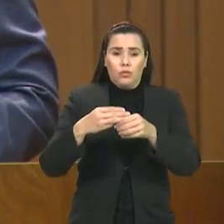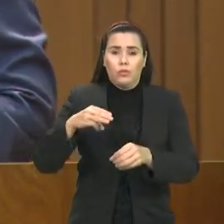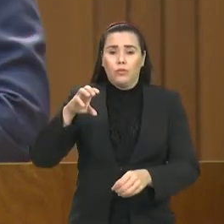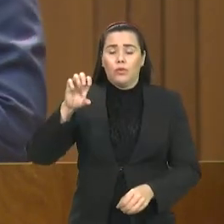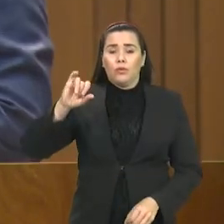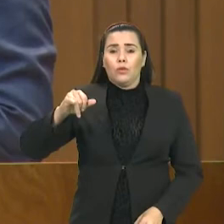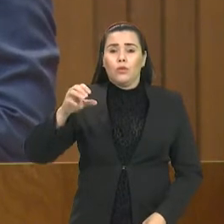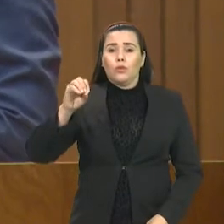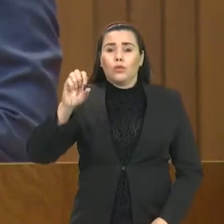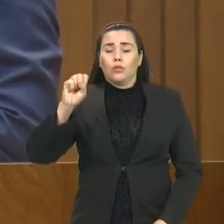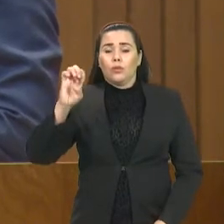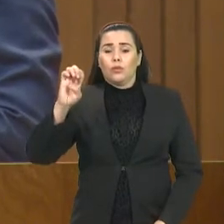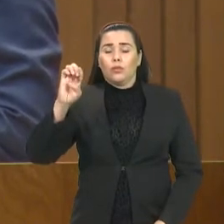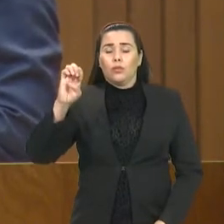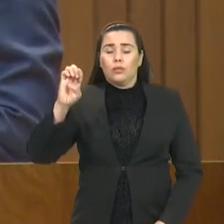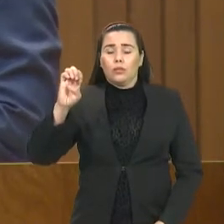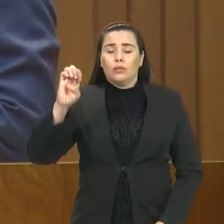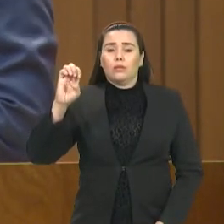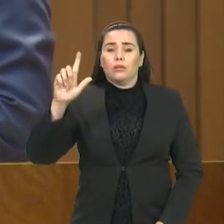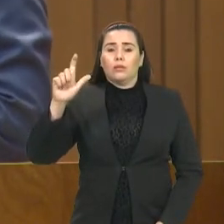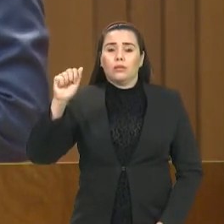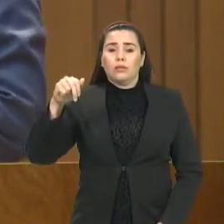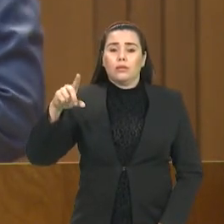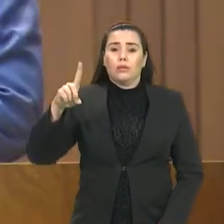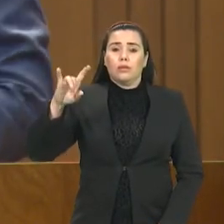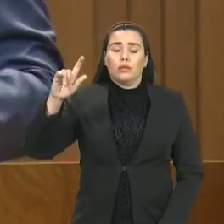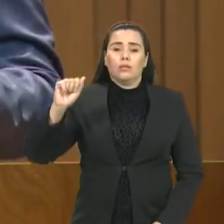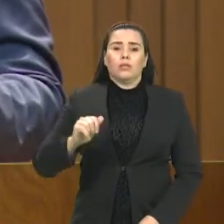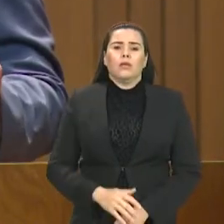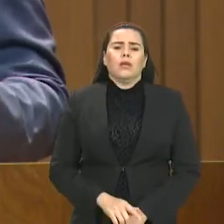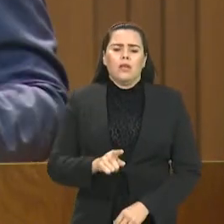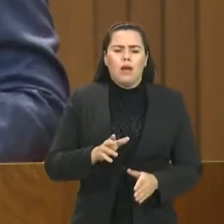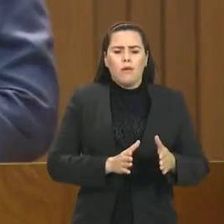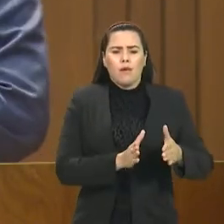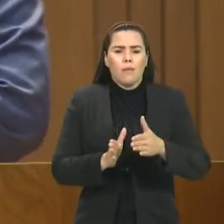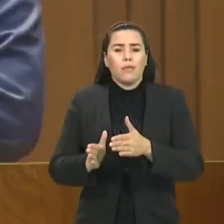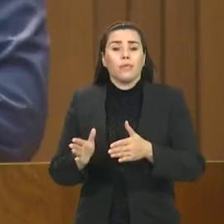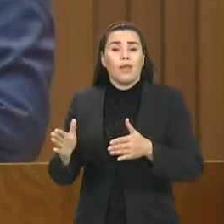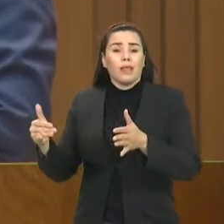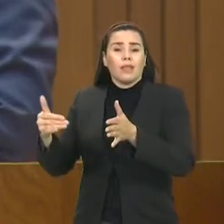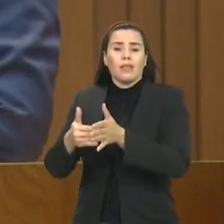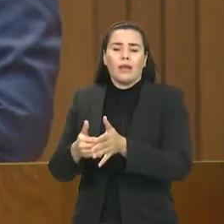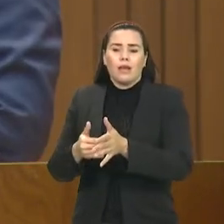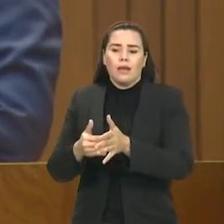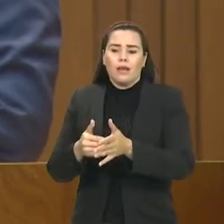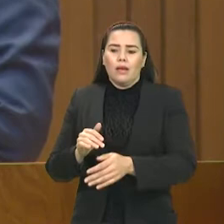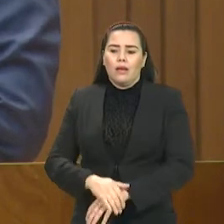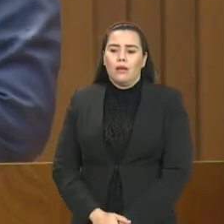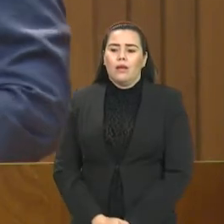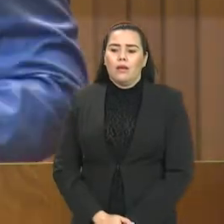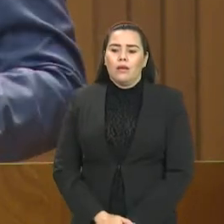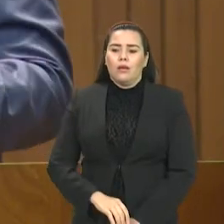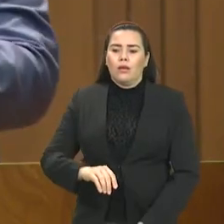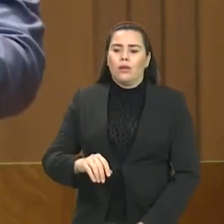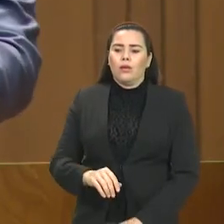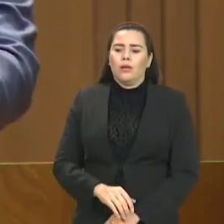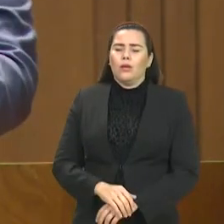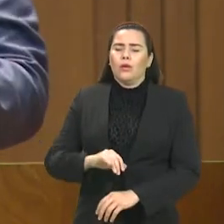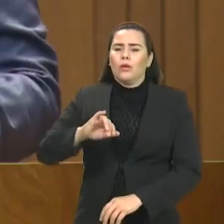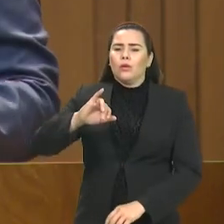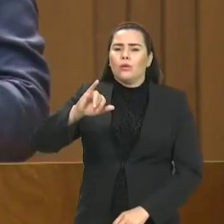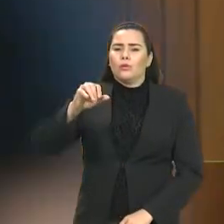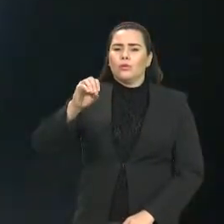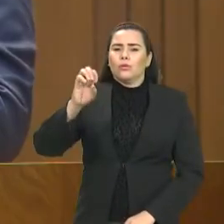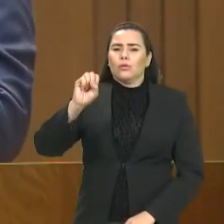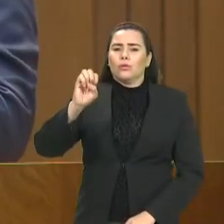São Joaquim, já devem estar iniciadas hoje, ou no máximo até amanhã. Esta semana estarão reiniciadas essas obras, além da